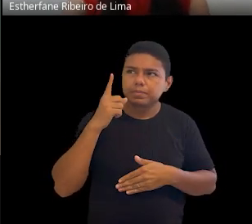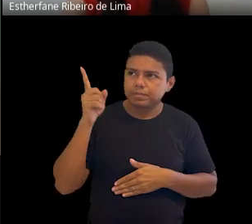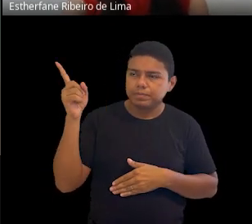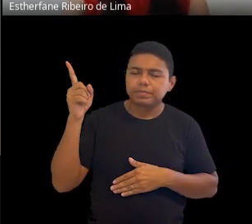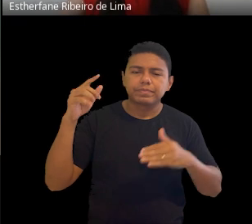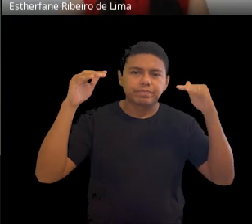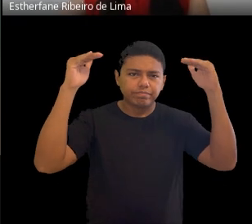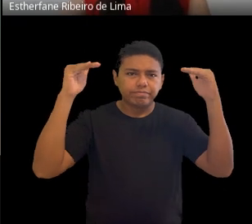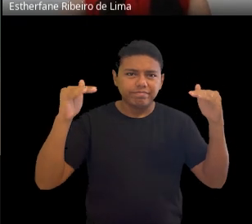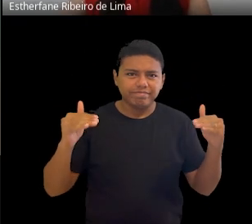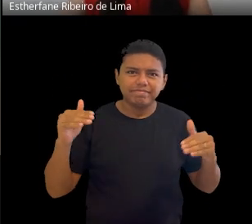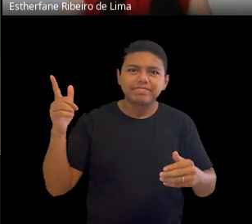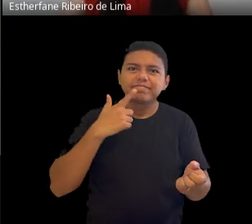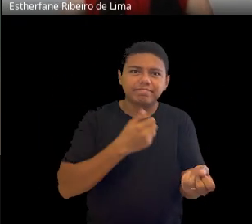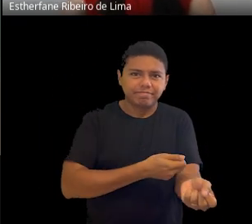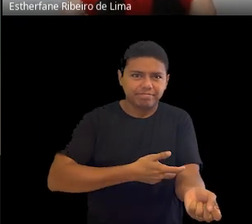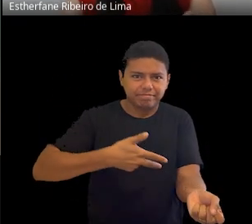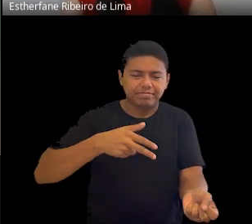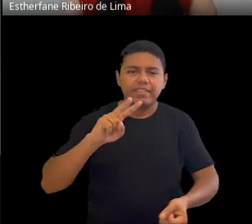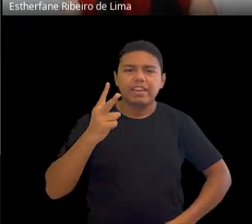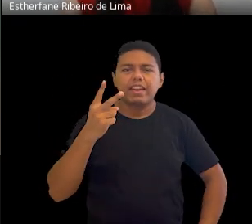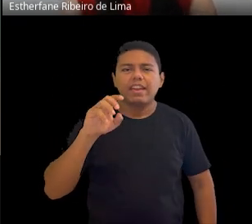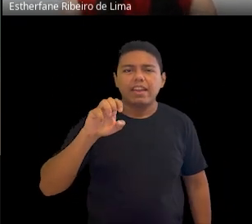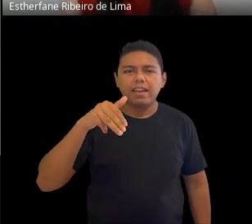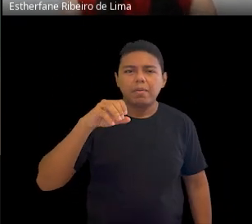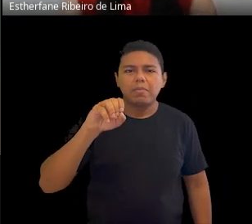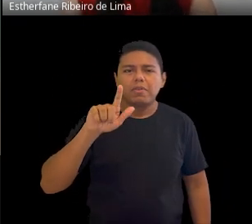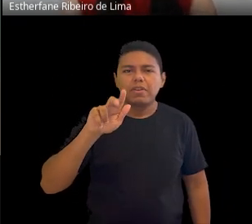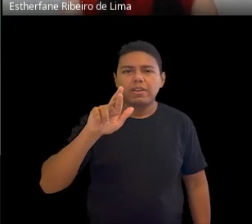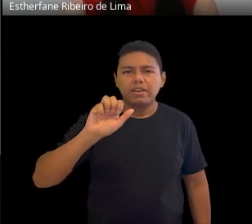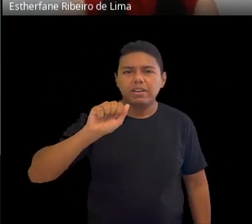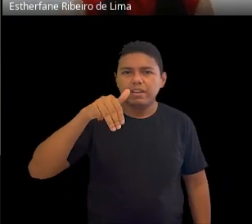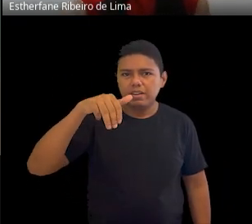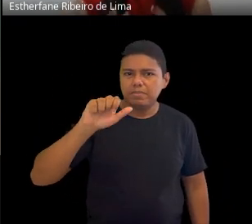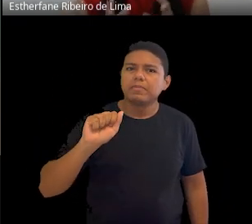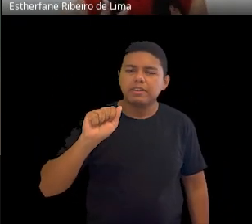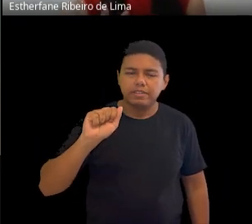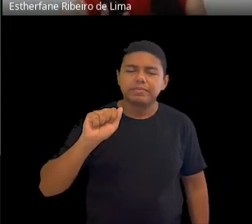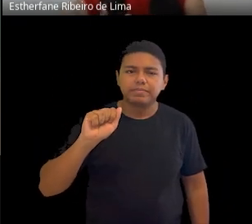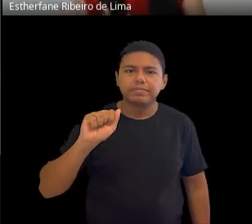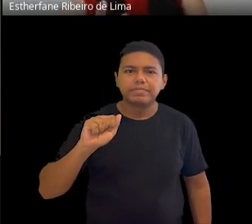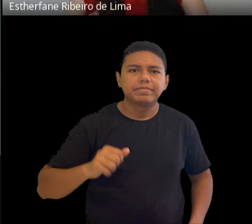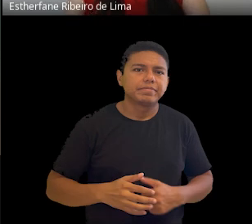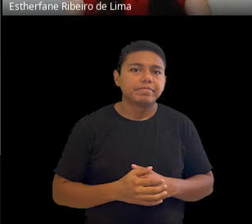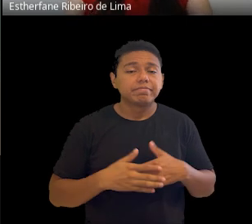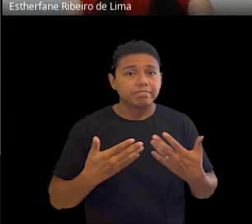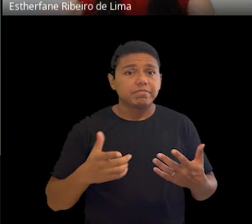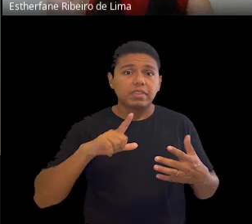hemograma, porque nós sabemos que a gestação ela é um estado de hemodiluição gravídica, ou seja,